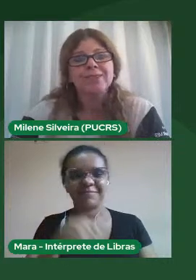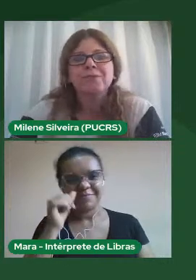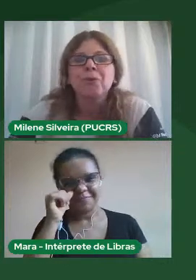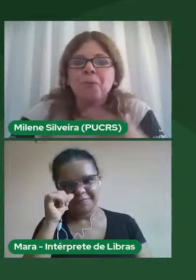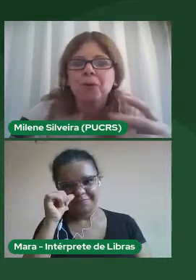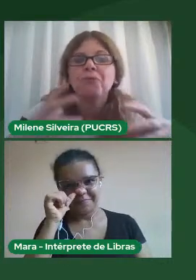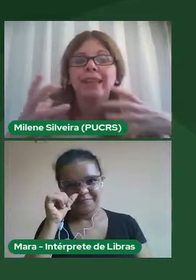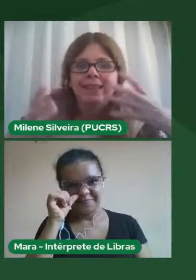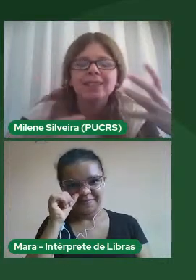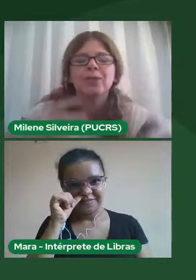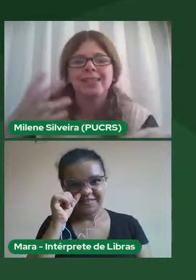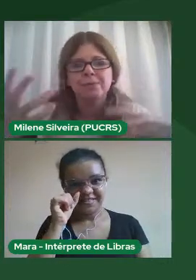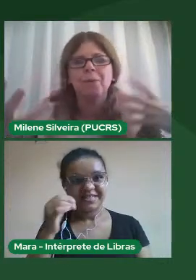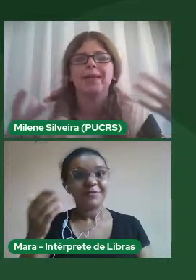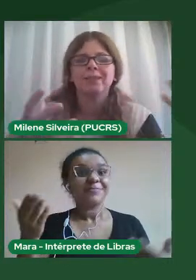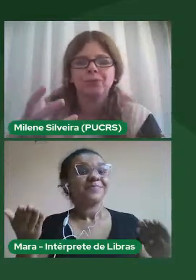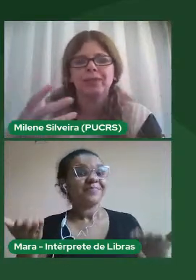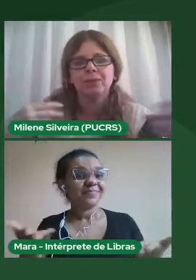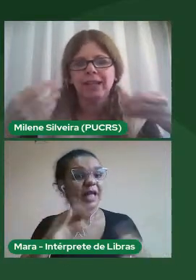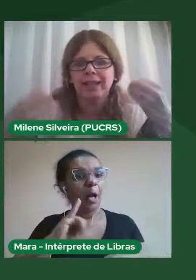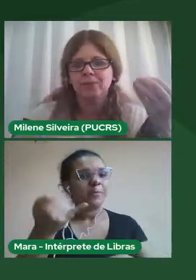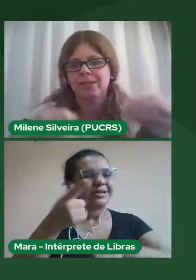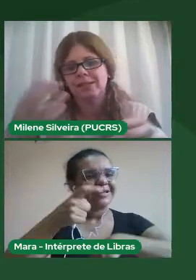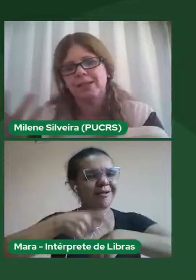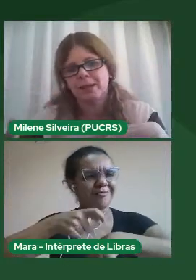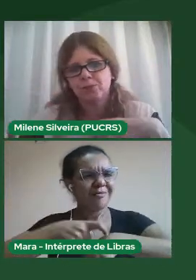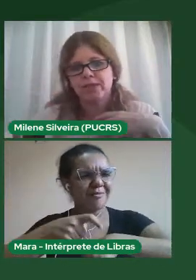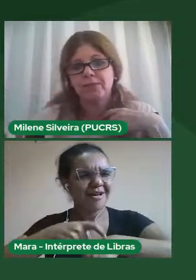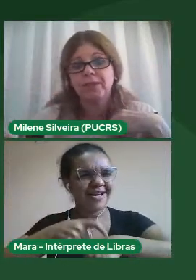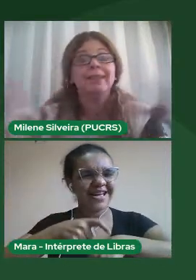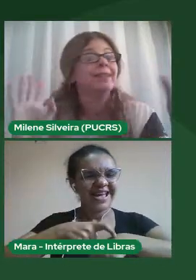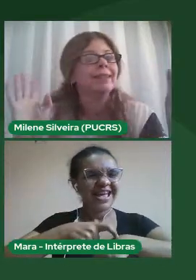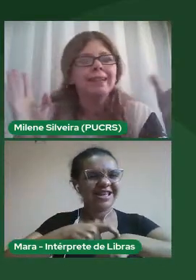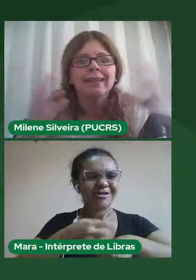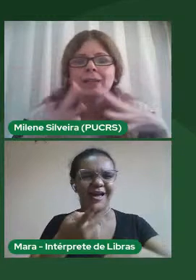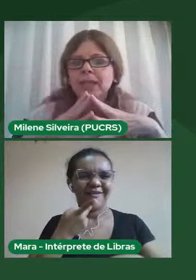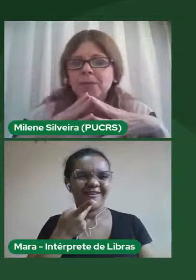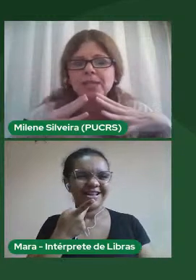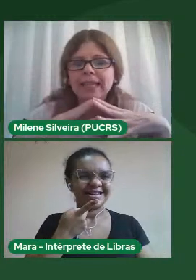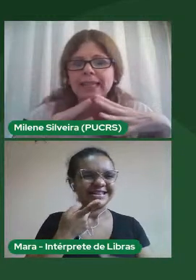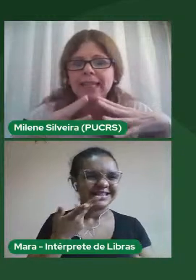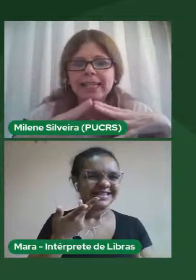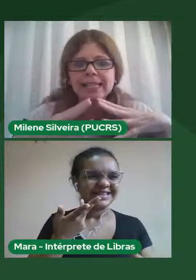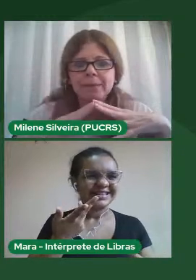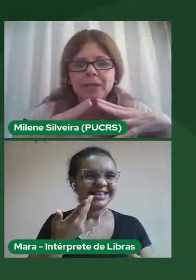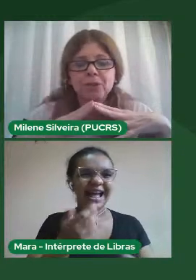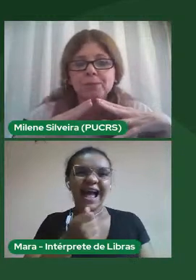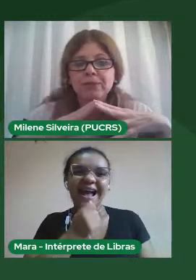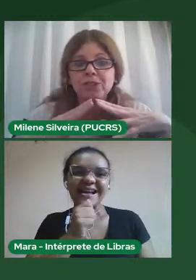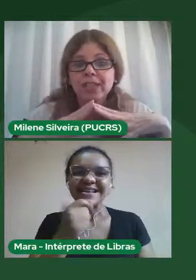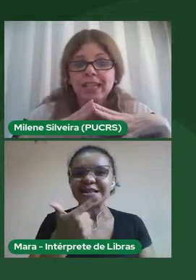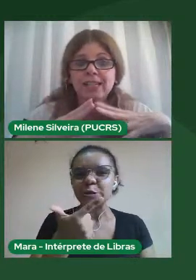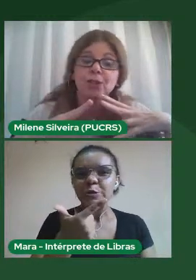E, aproveitando esse momento, não querendo assim ser abusiva, não temos ainda IHC para